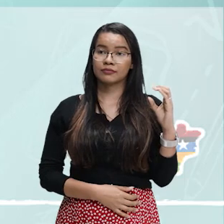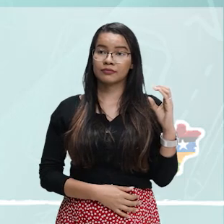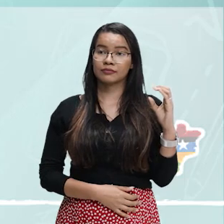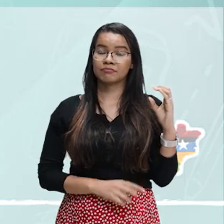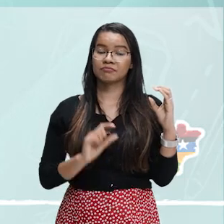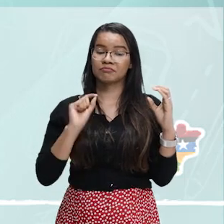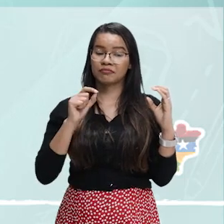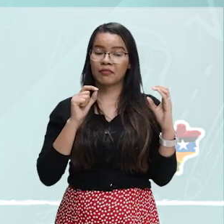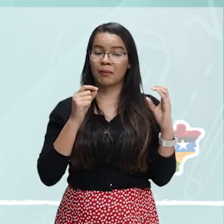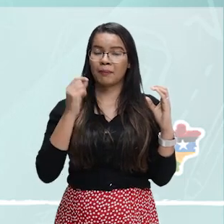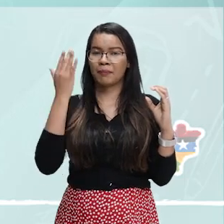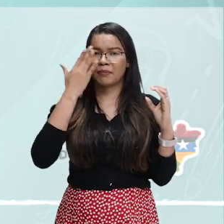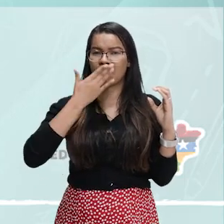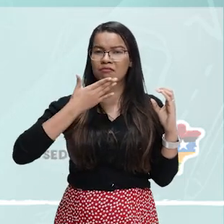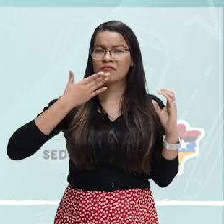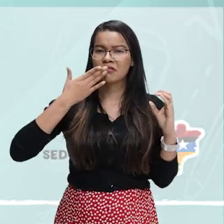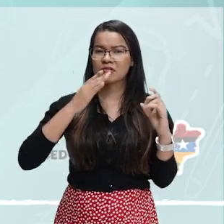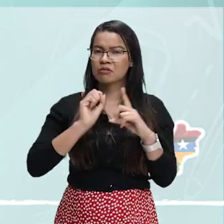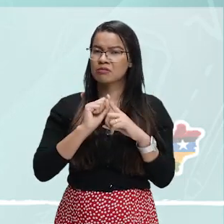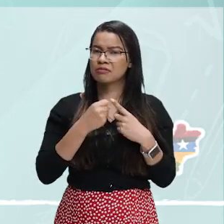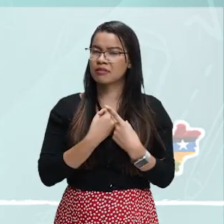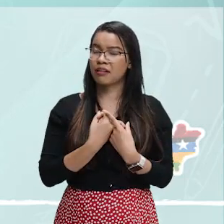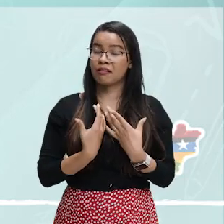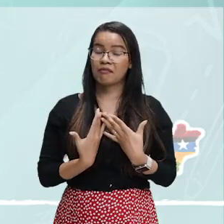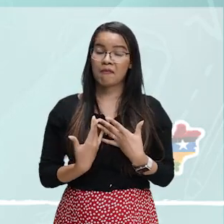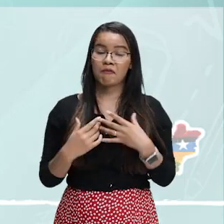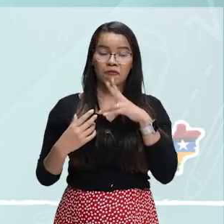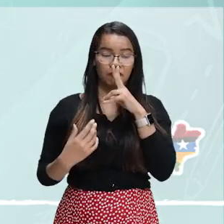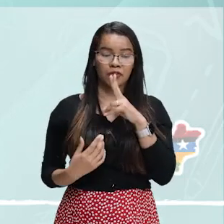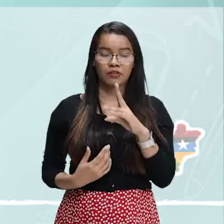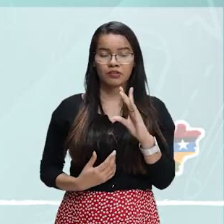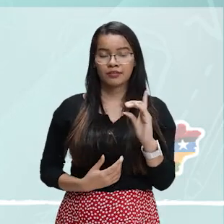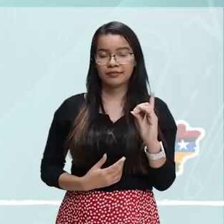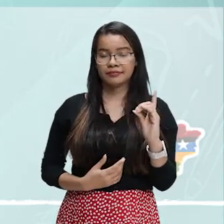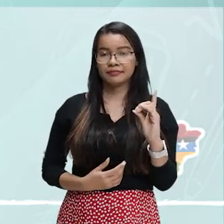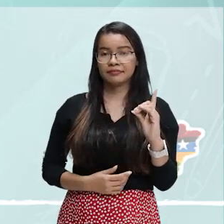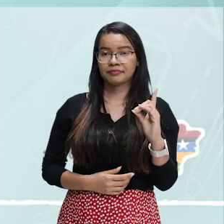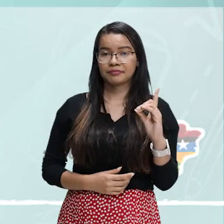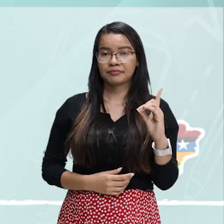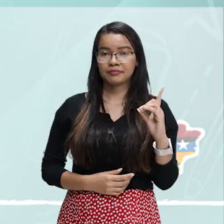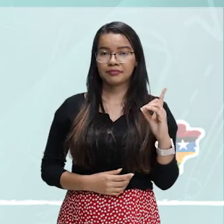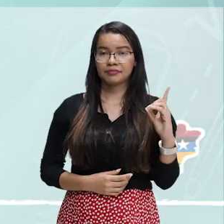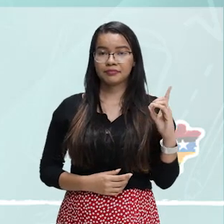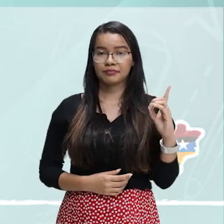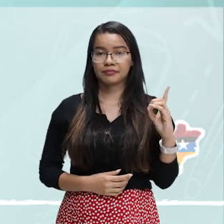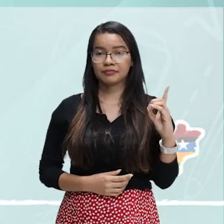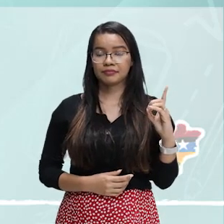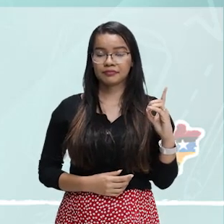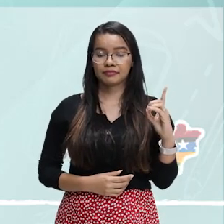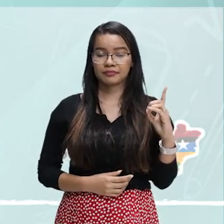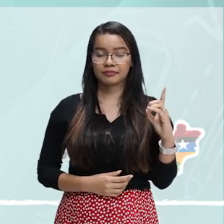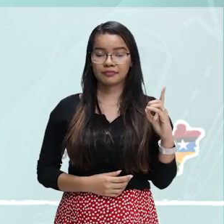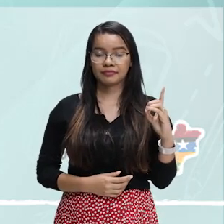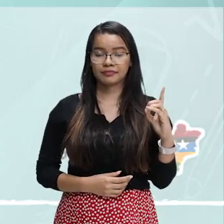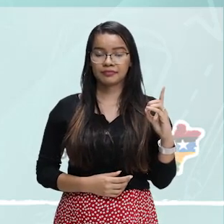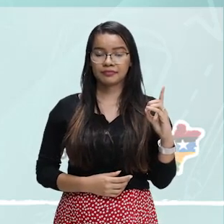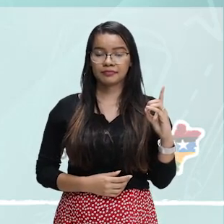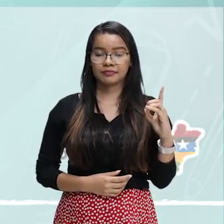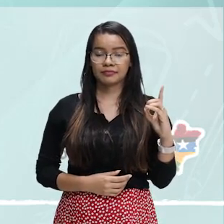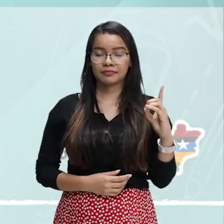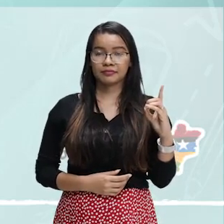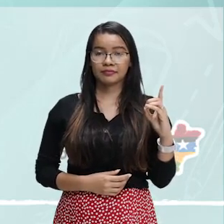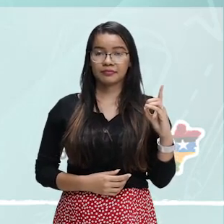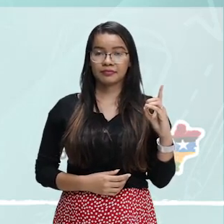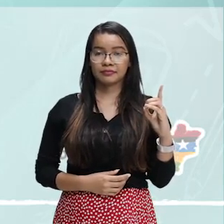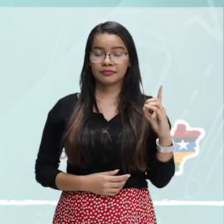Que forte, né? Máscaras sociais. Confronto direto com o ideário religioso, estabelecendo um paradoxo com a